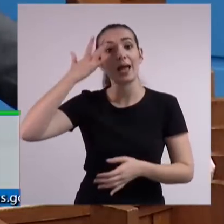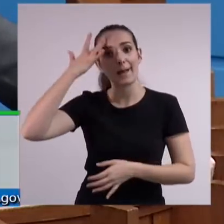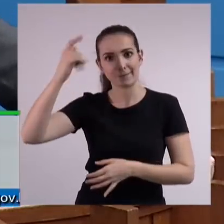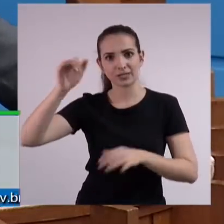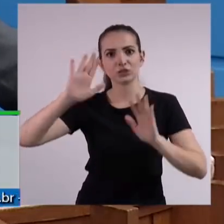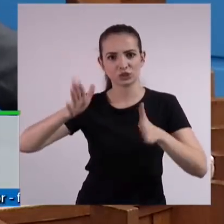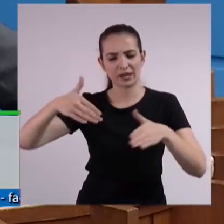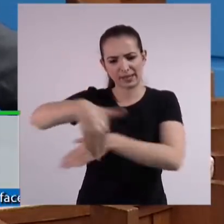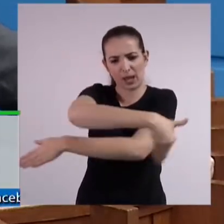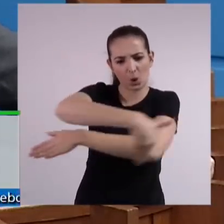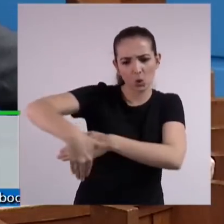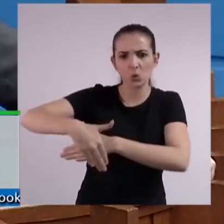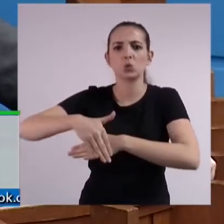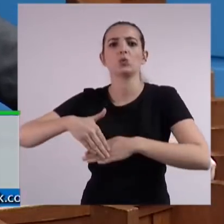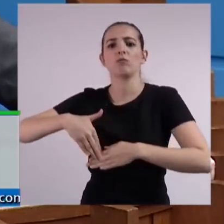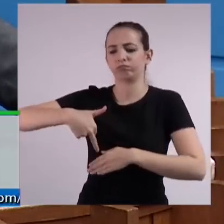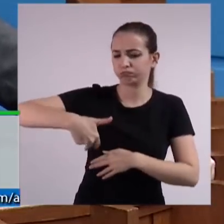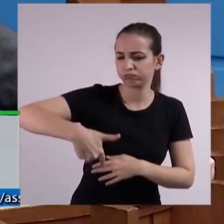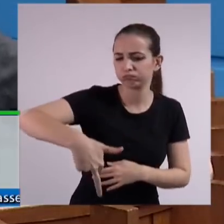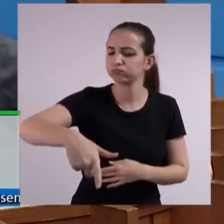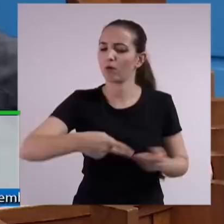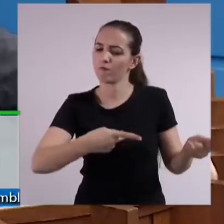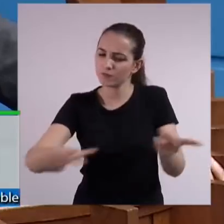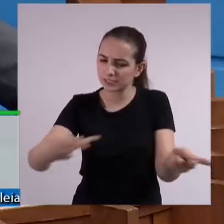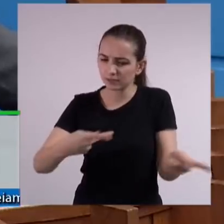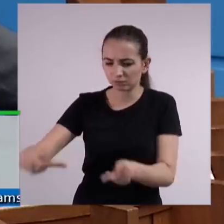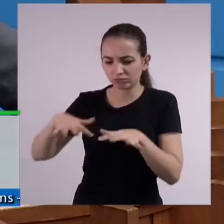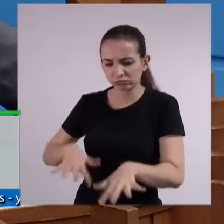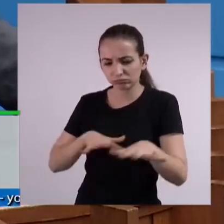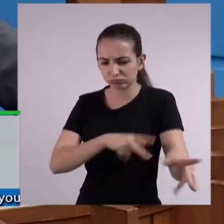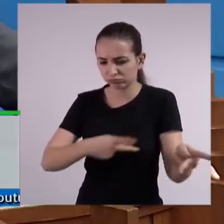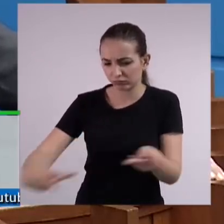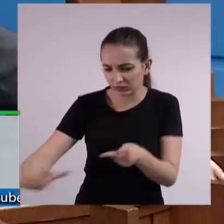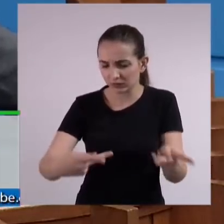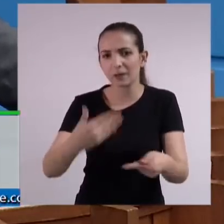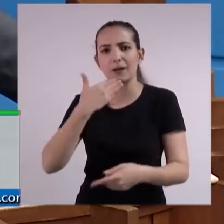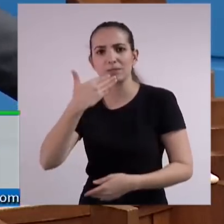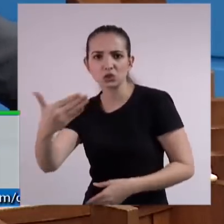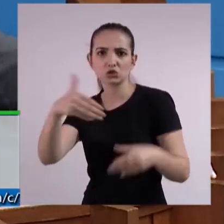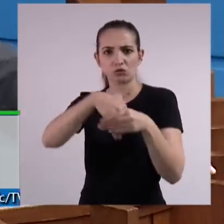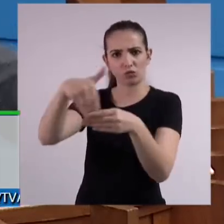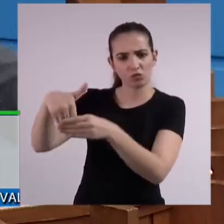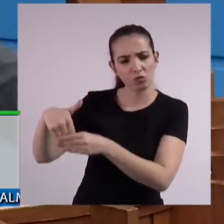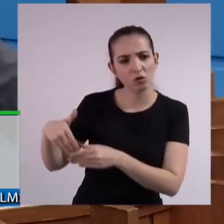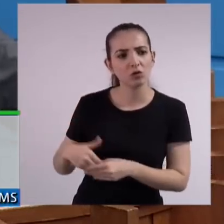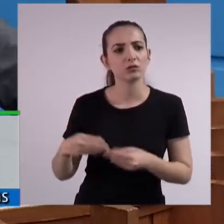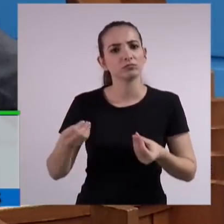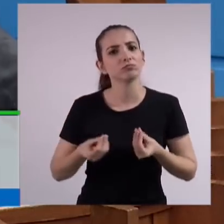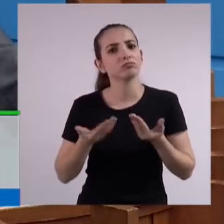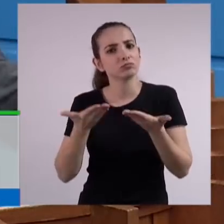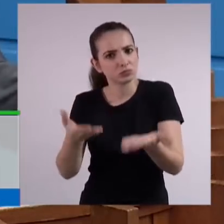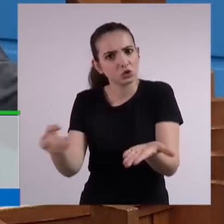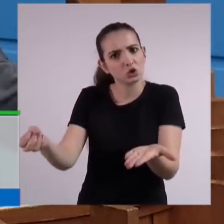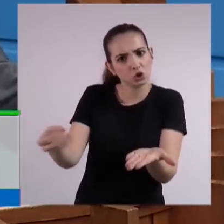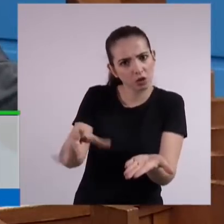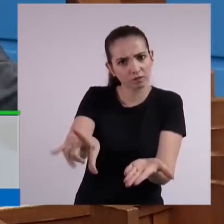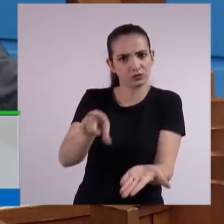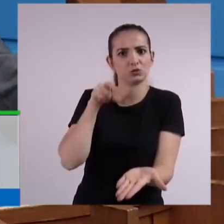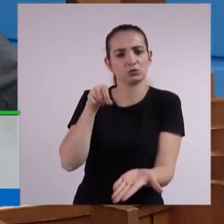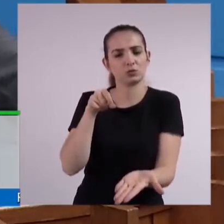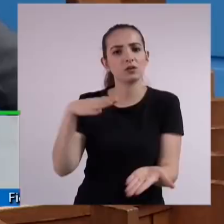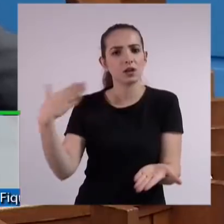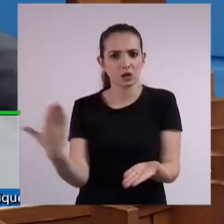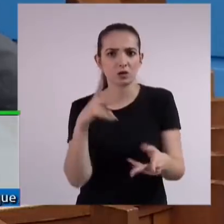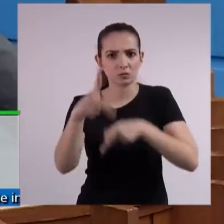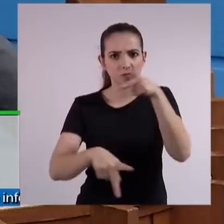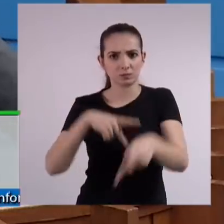rua, com o pé no chão, visitando, andando, pedindo voto e oferecendo esta nova alternativa